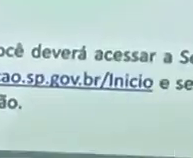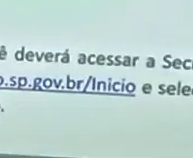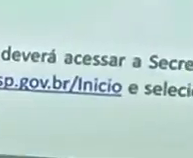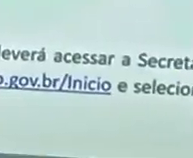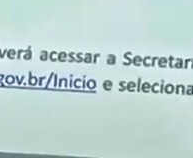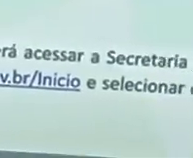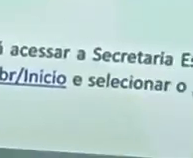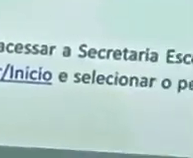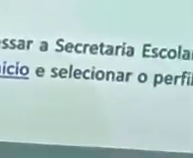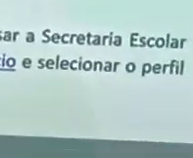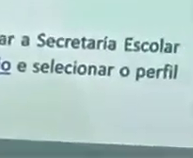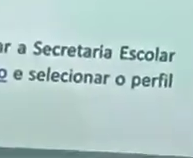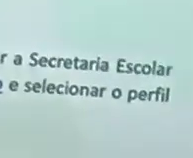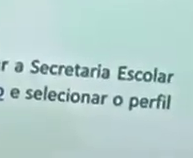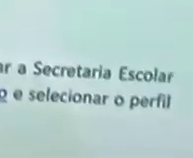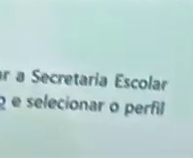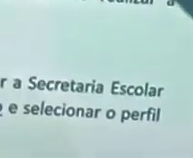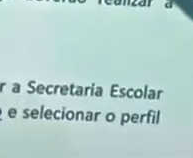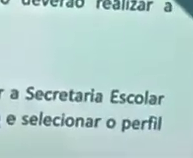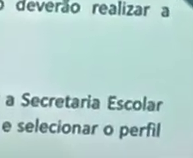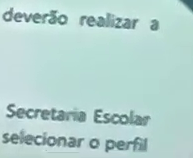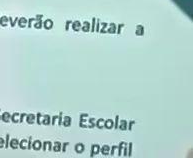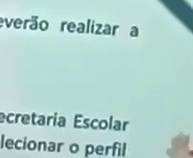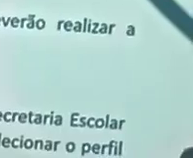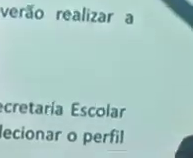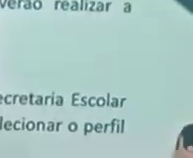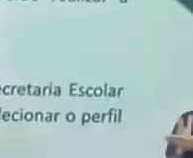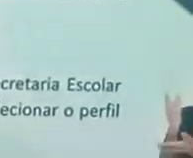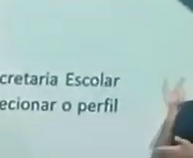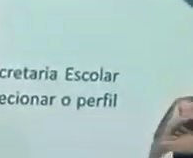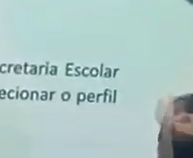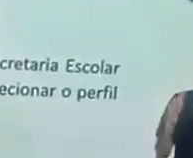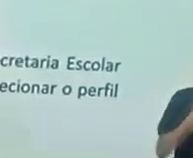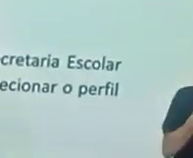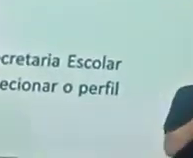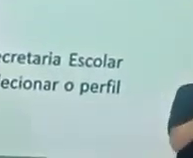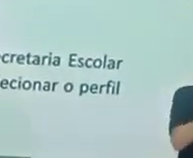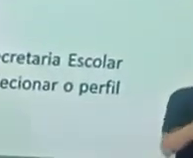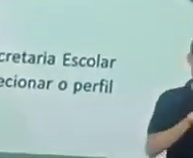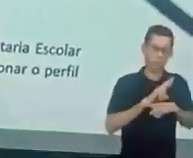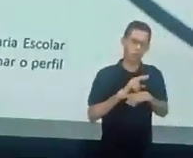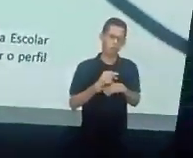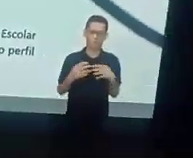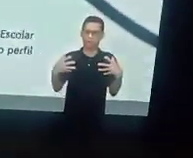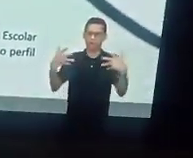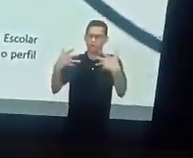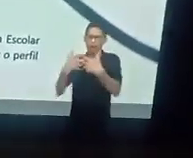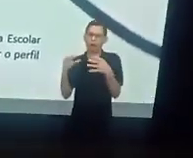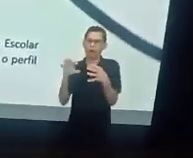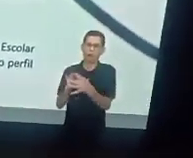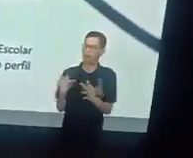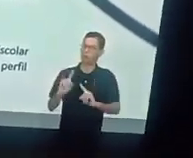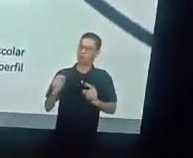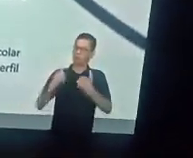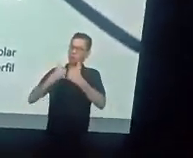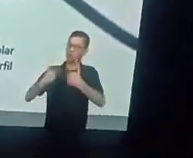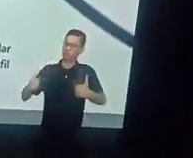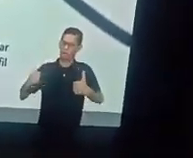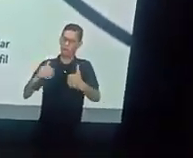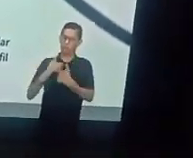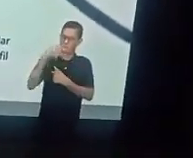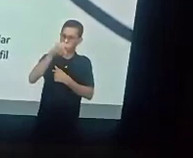vão finalizar a primeira e abrir recurso da segunda. Uma coisa não interfere a outra. Porém, vocês precisam